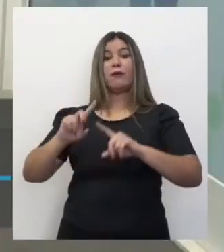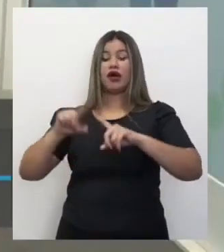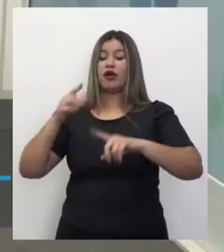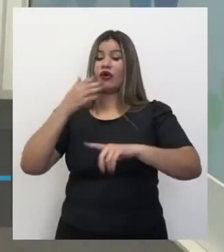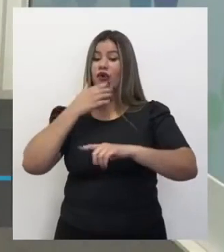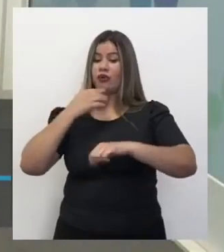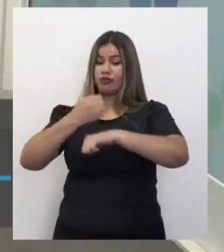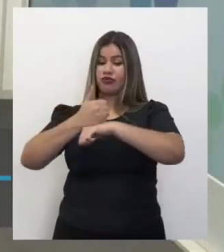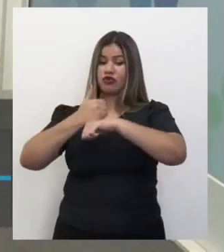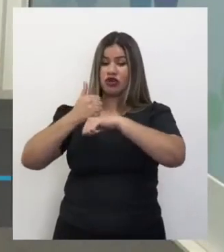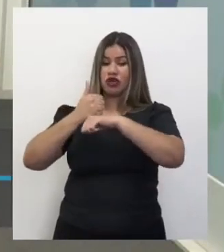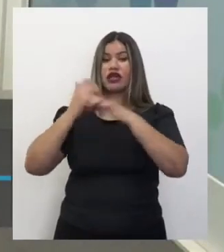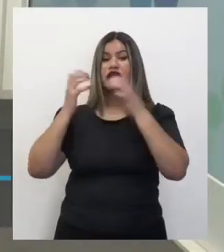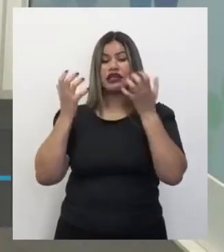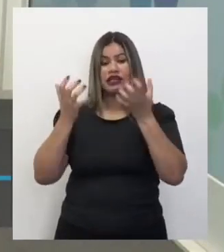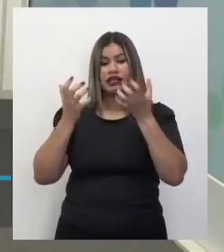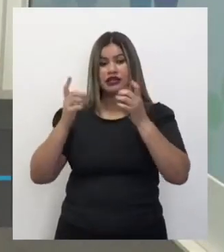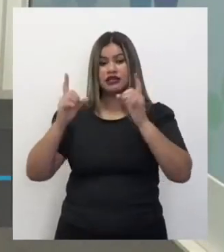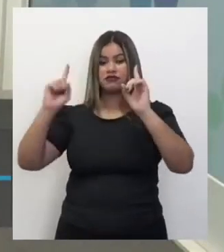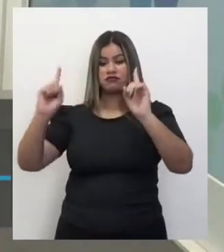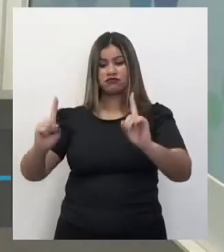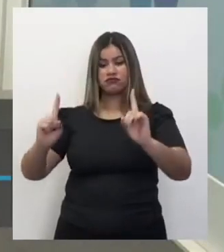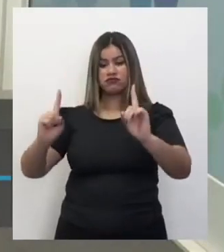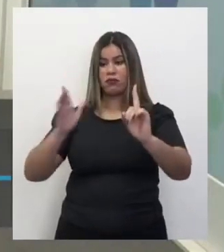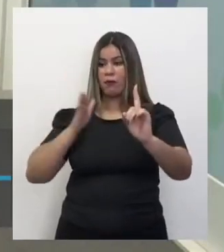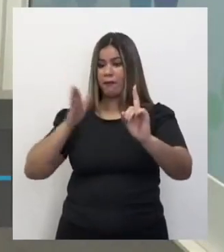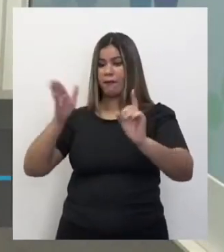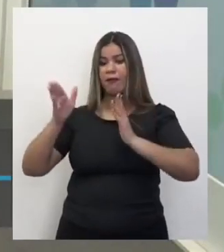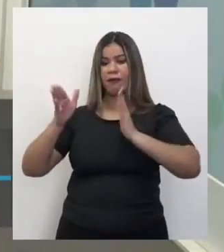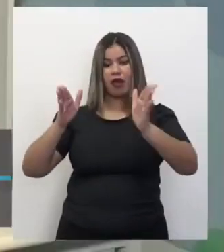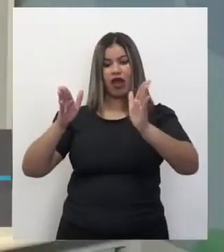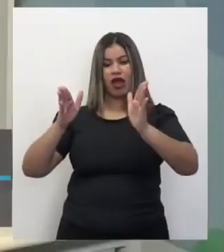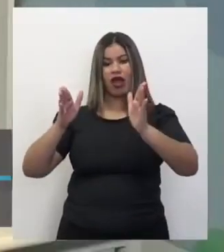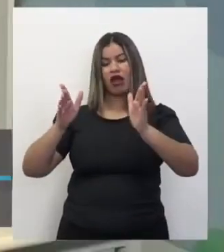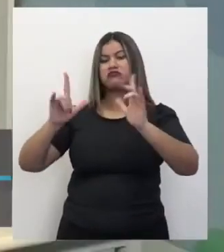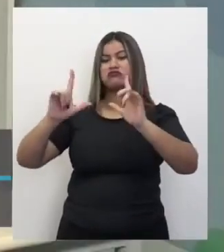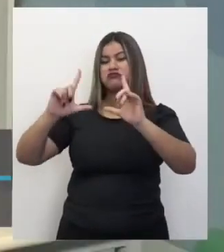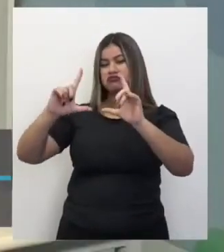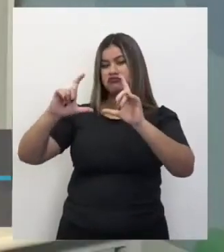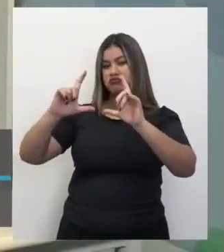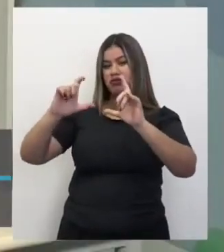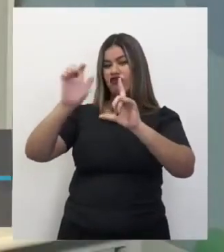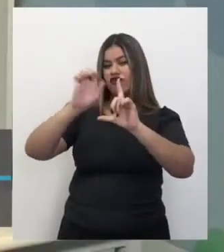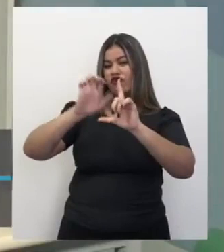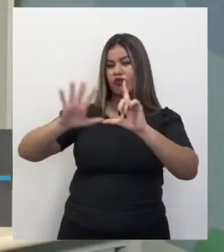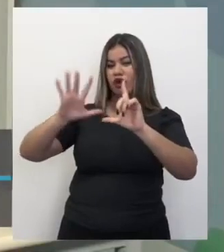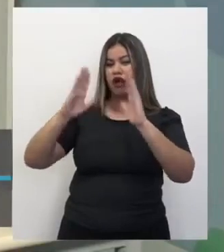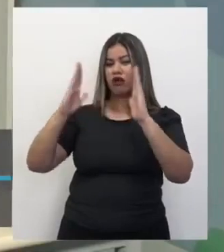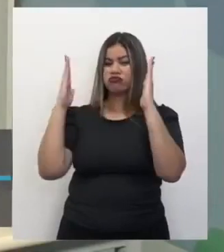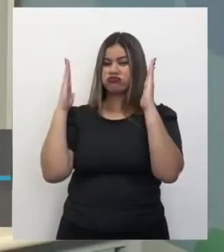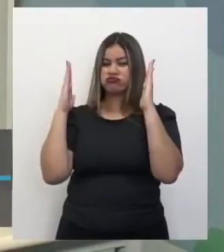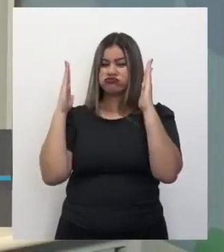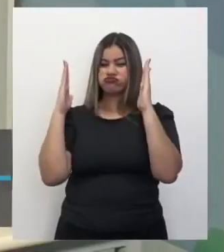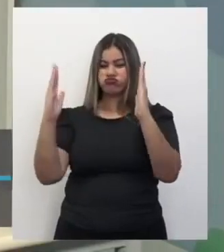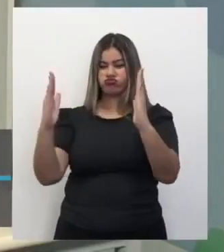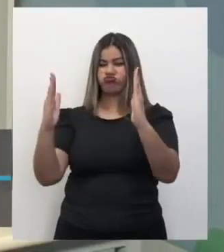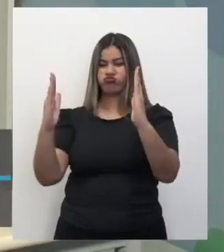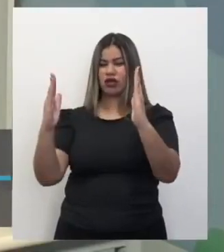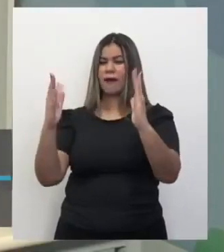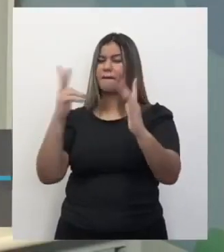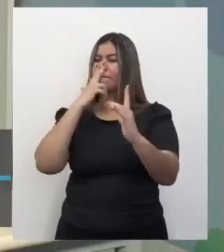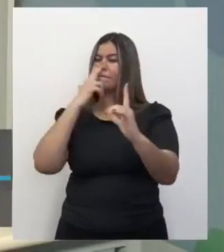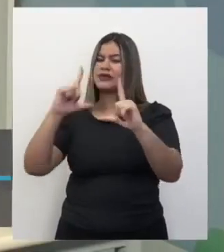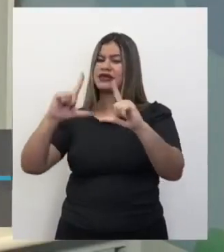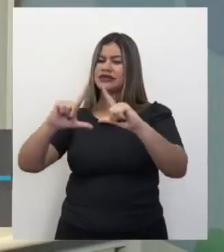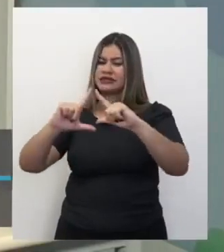então, ao redor primeiro. E aí depois... você pode ver que a imagem está como se fosse um triângulo assim,